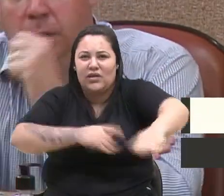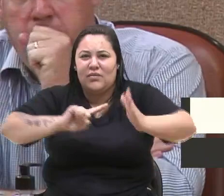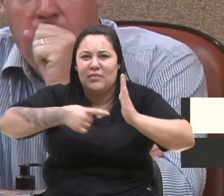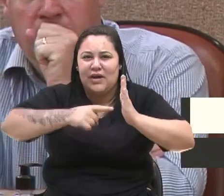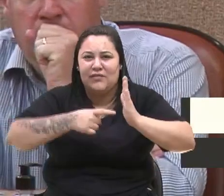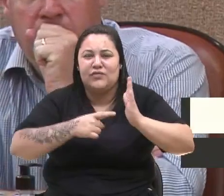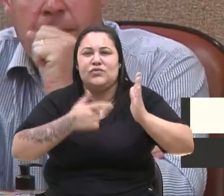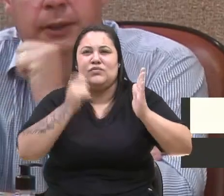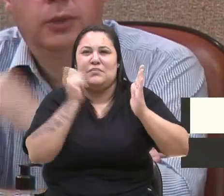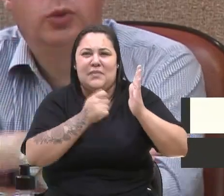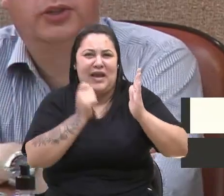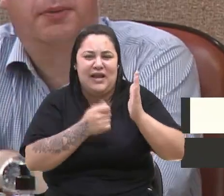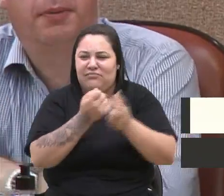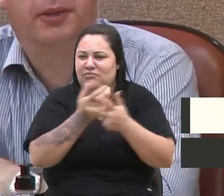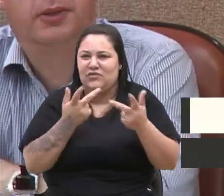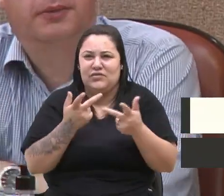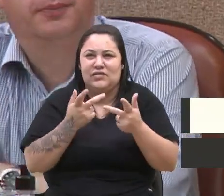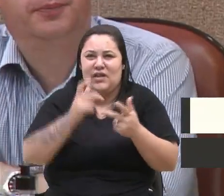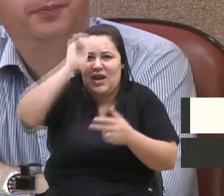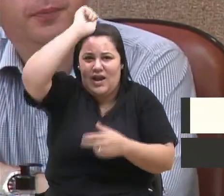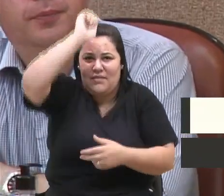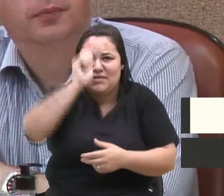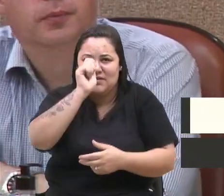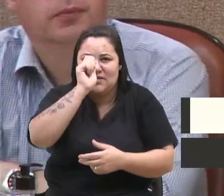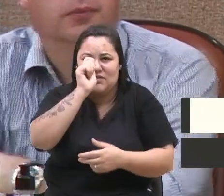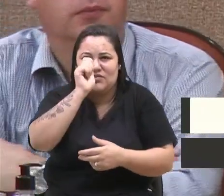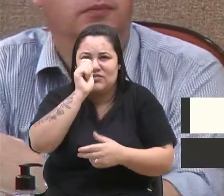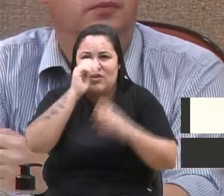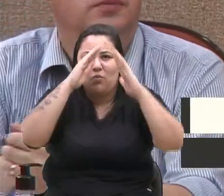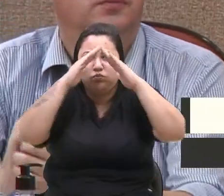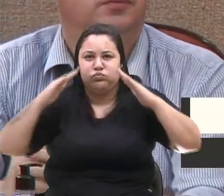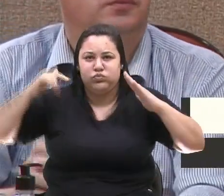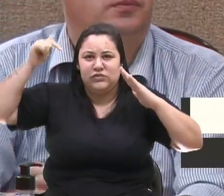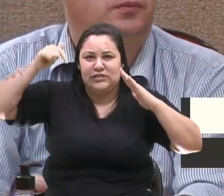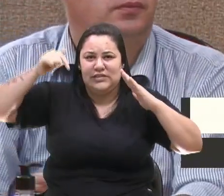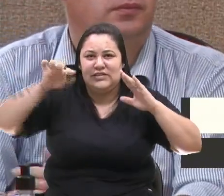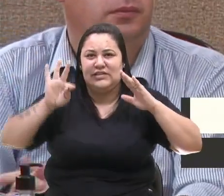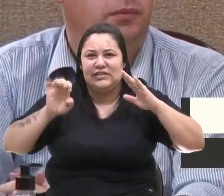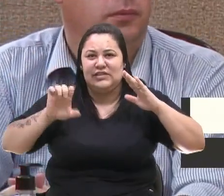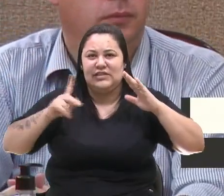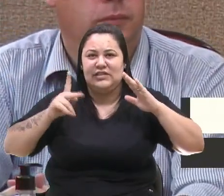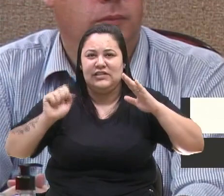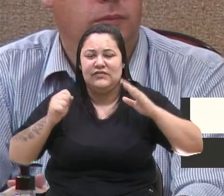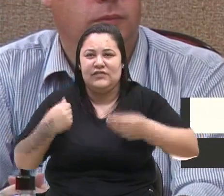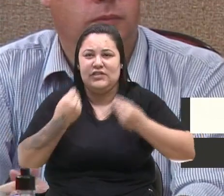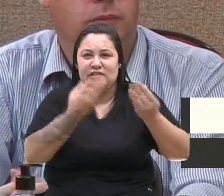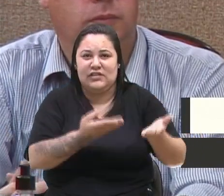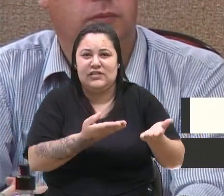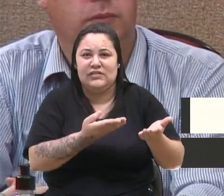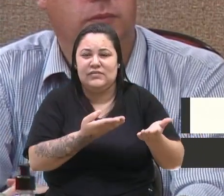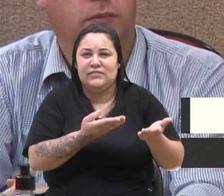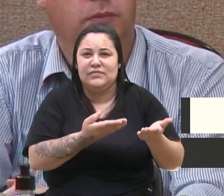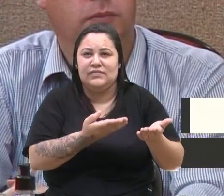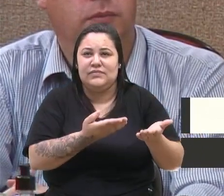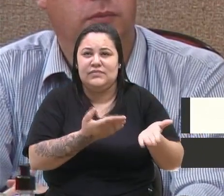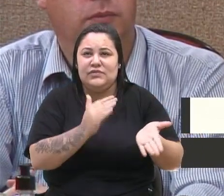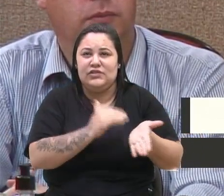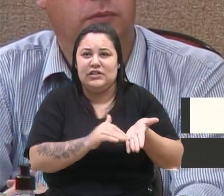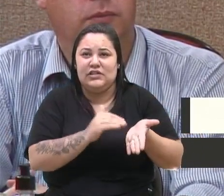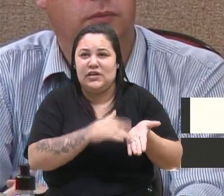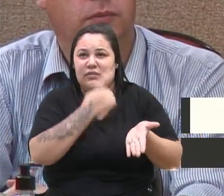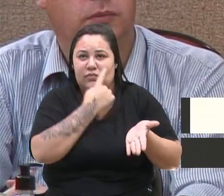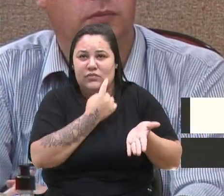telha, capacete. Então, foi feita uma lista e entregue para o secretário da Habitação e será entregue